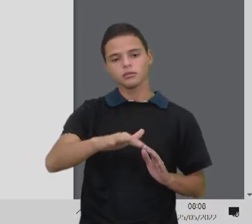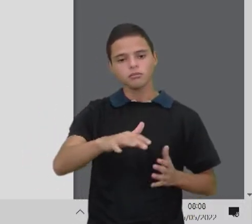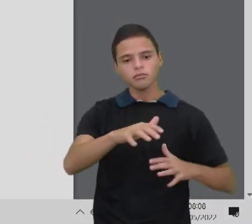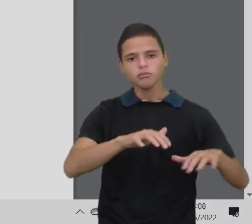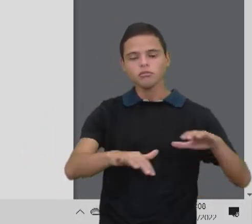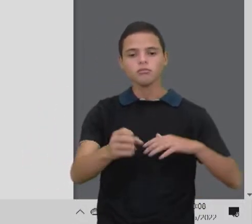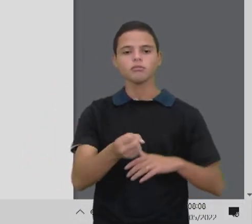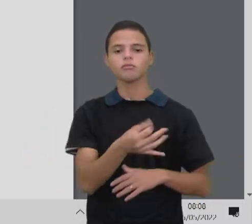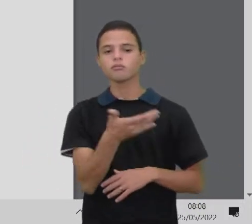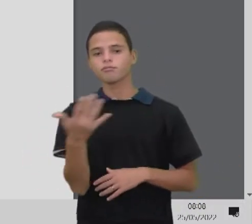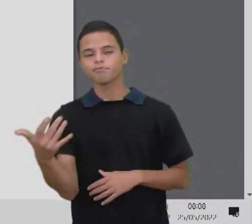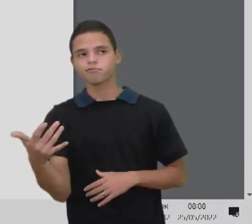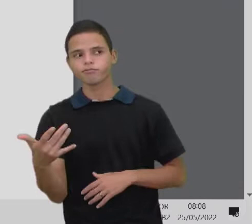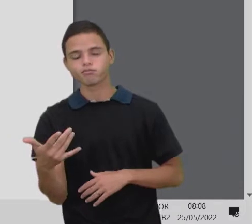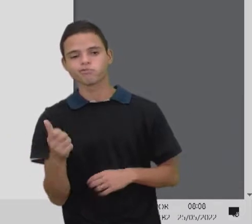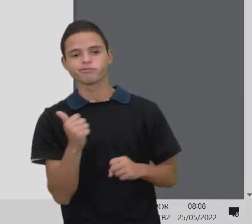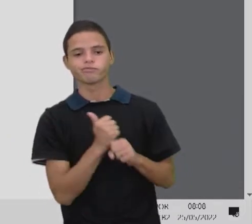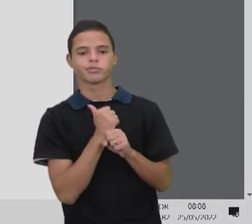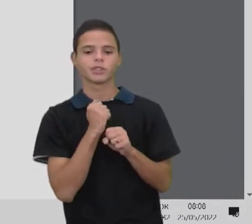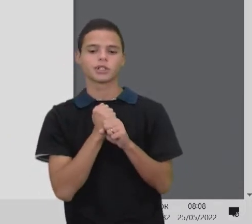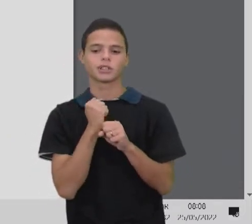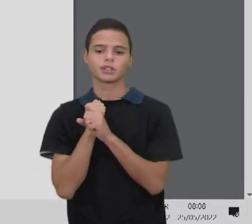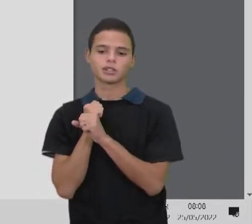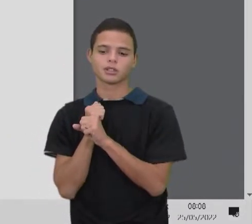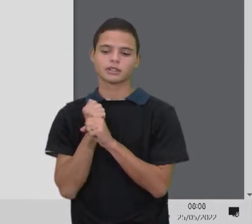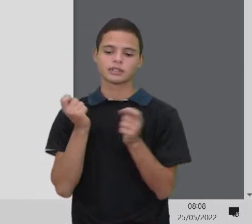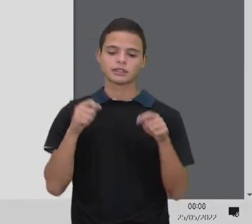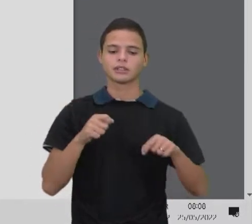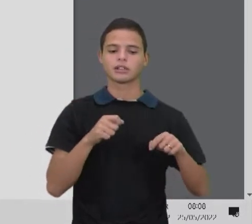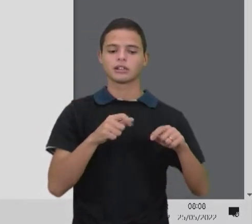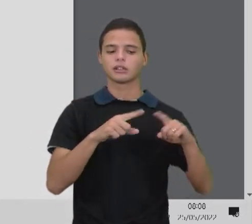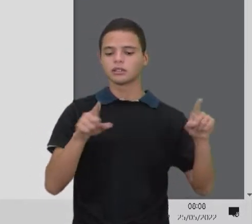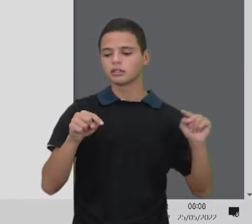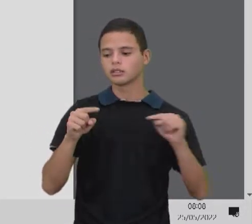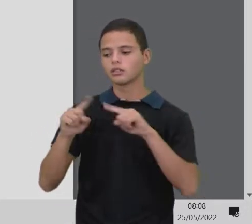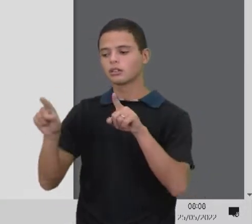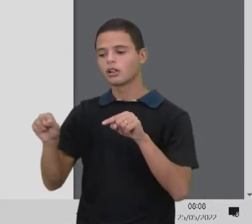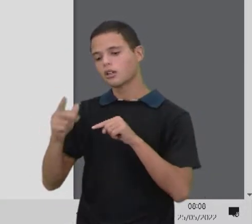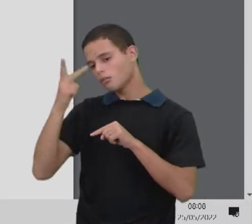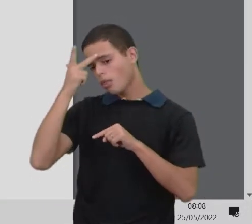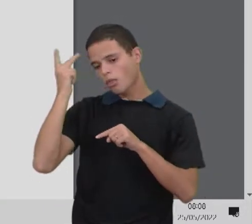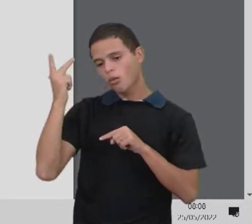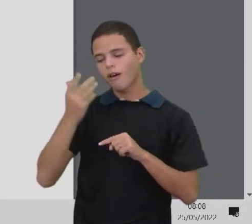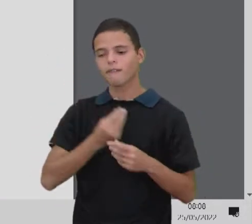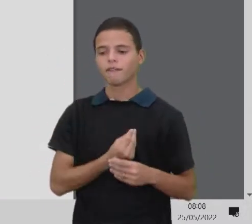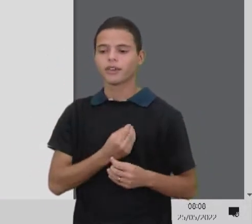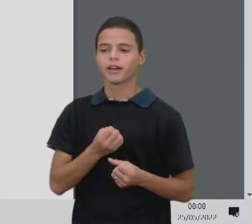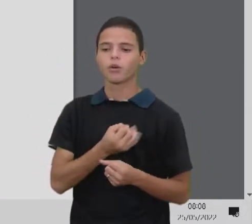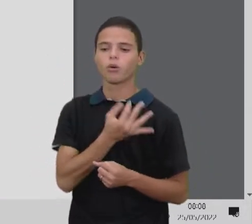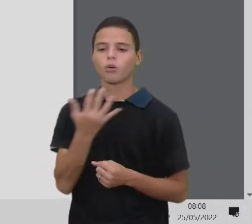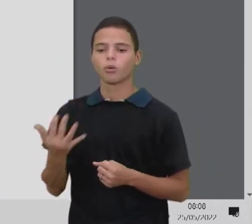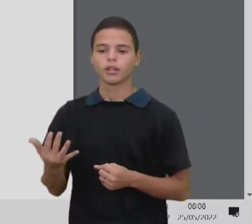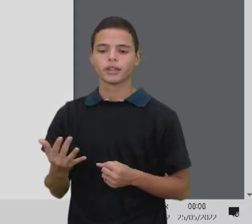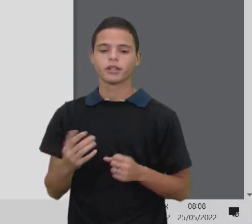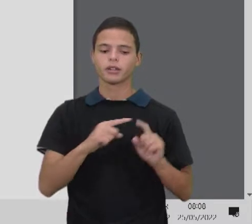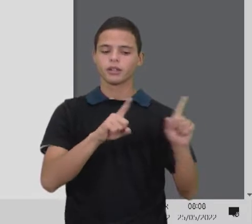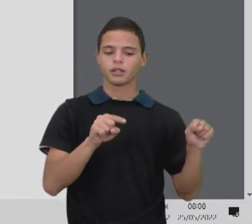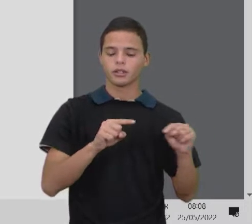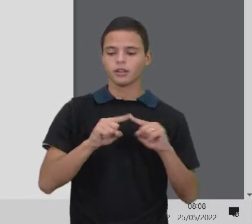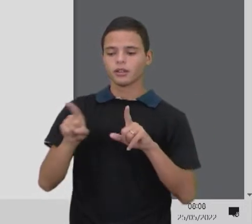quantas construções tem por metro quadrado, quantas pessoas moram por metro quadrado, né? O volume